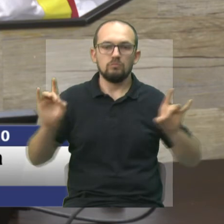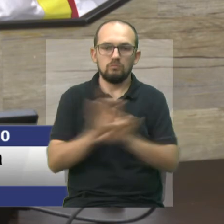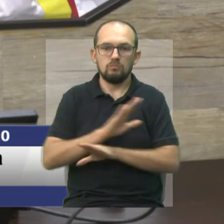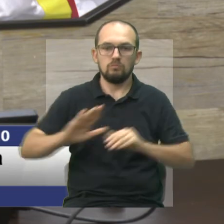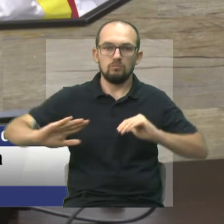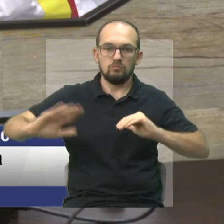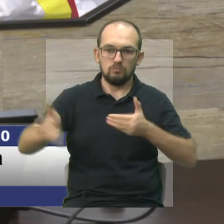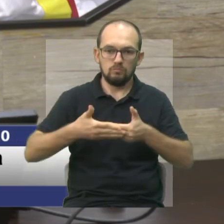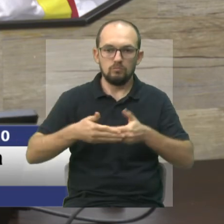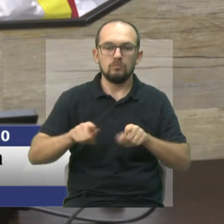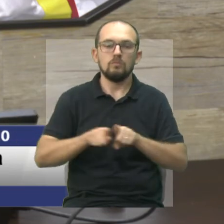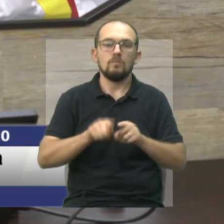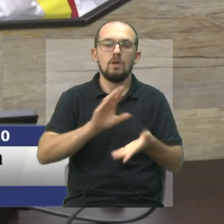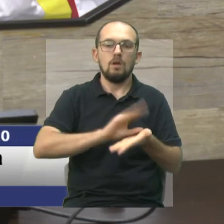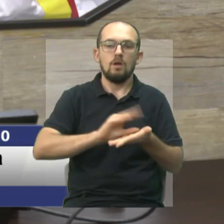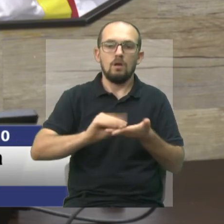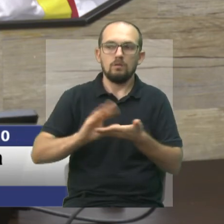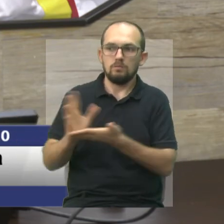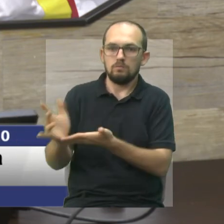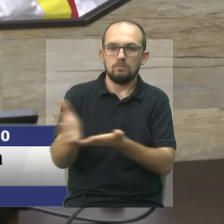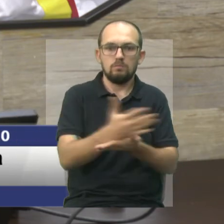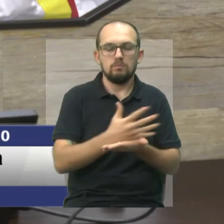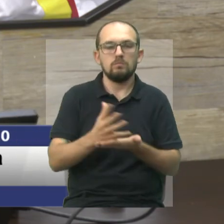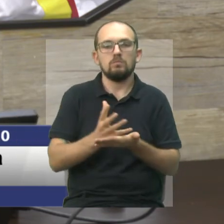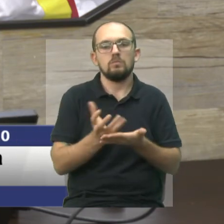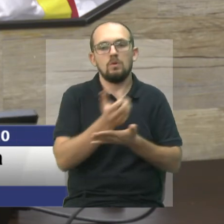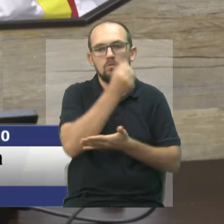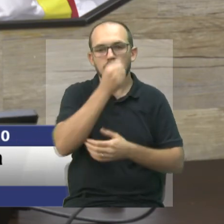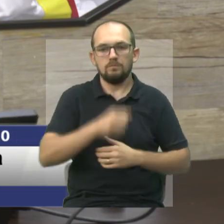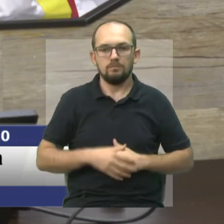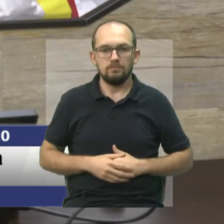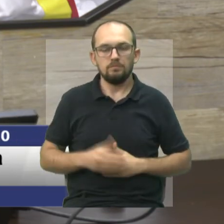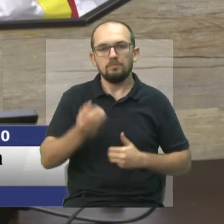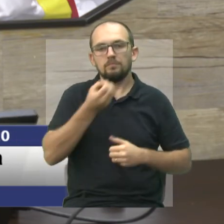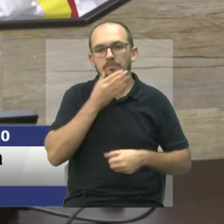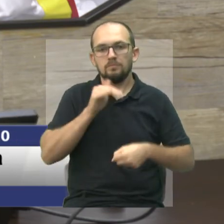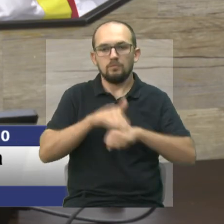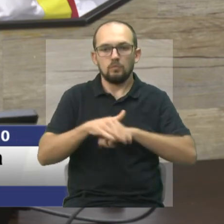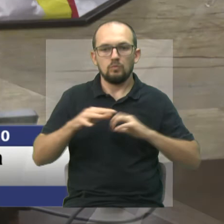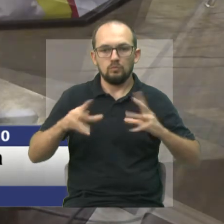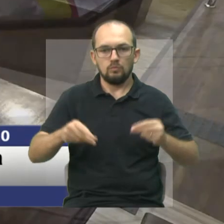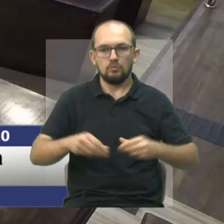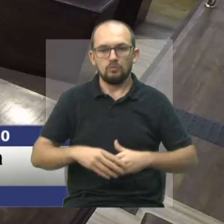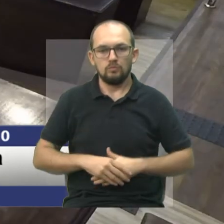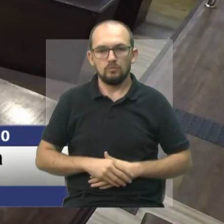audiência e determino a juntada da ata digital. Boa noite a todos.